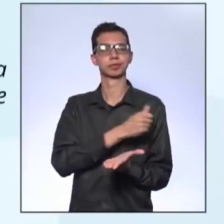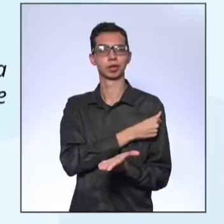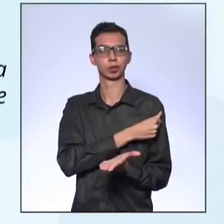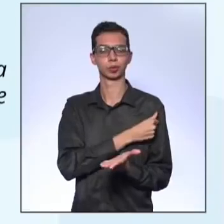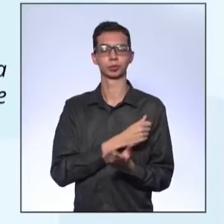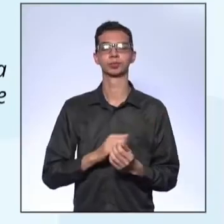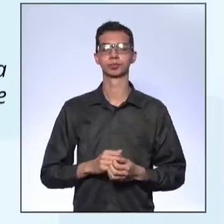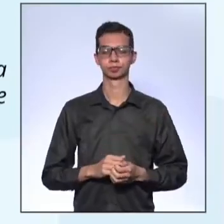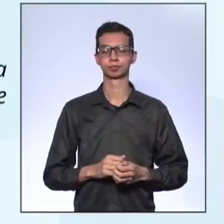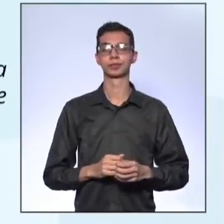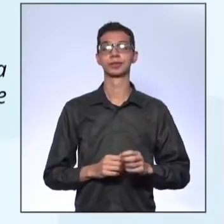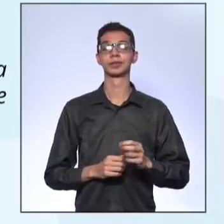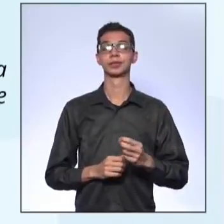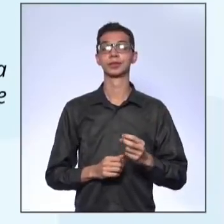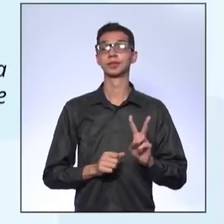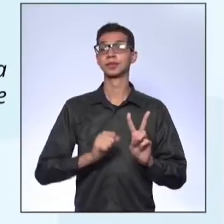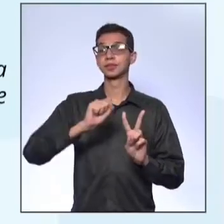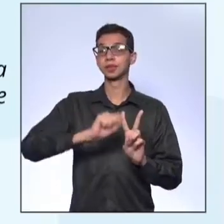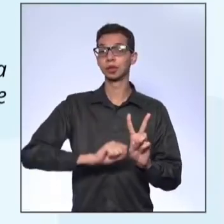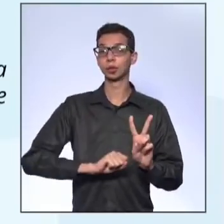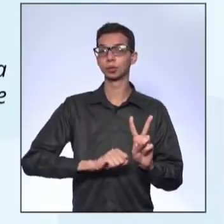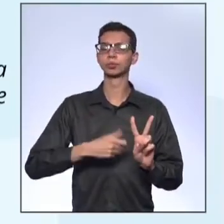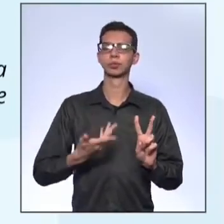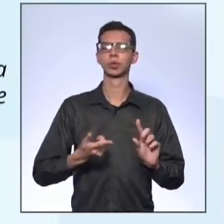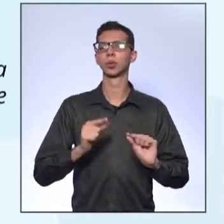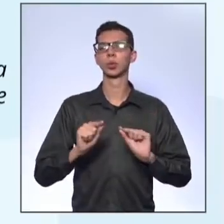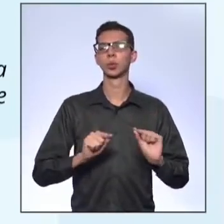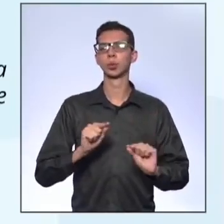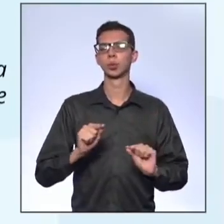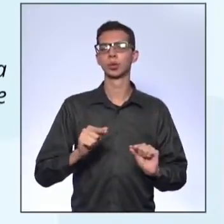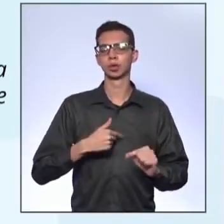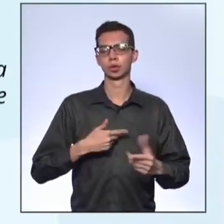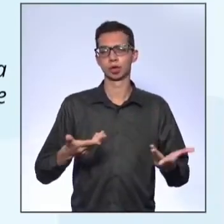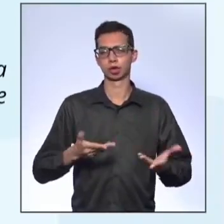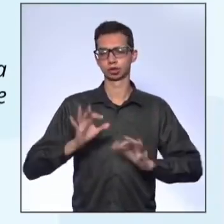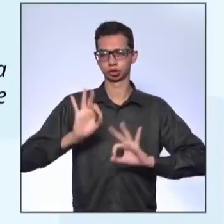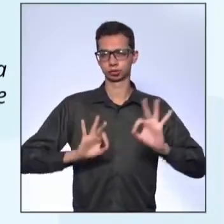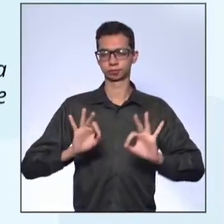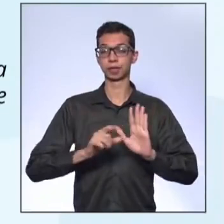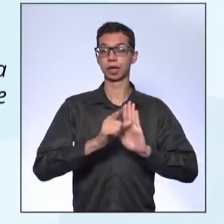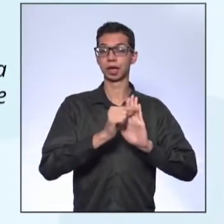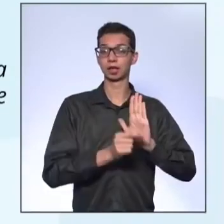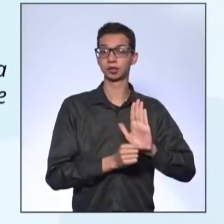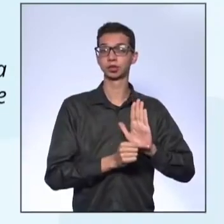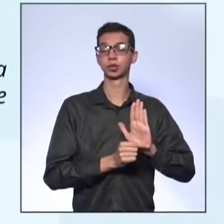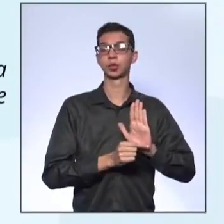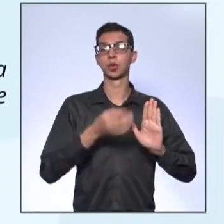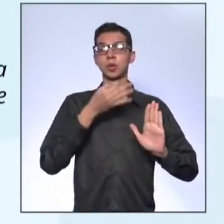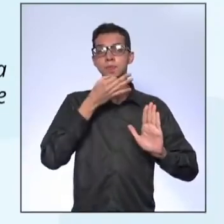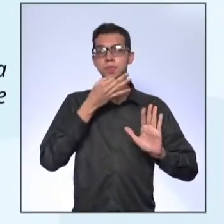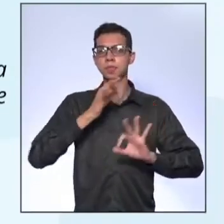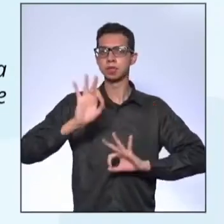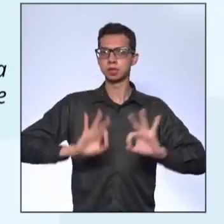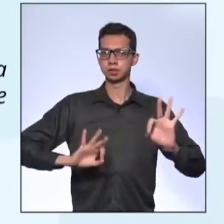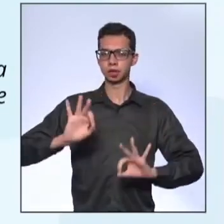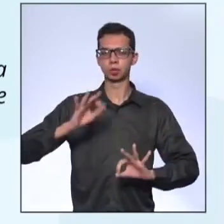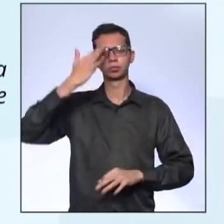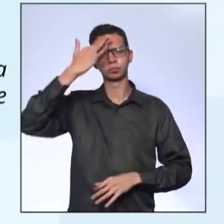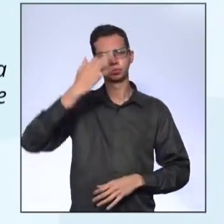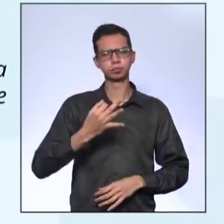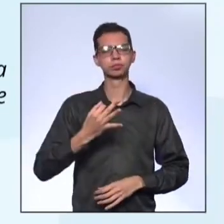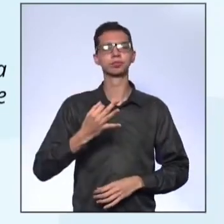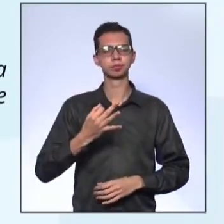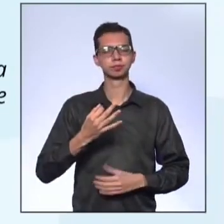A habilidade que vamos mobilizar hoje é produzir um artigo de opinião compreendendo a produção como um processo